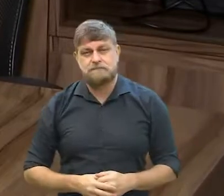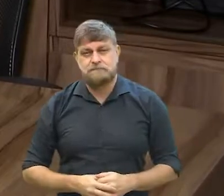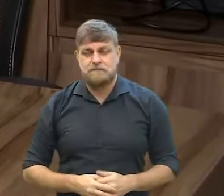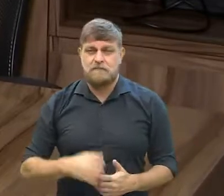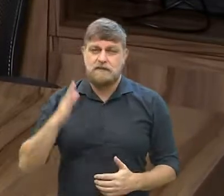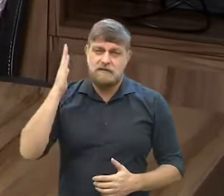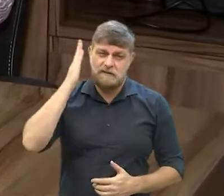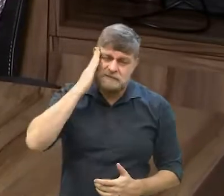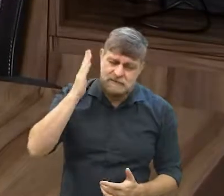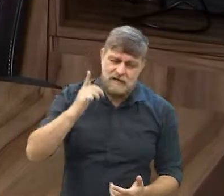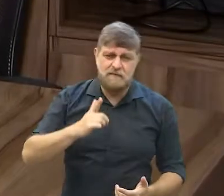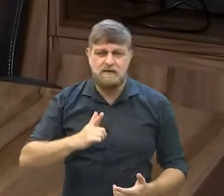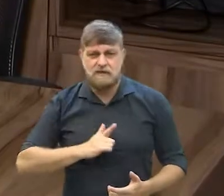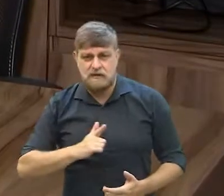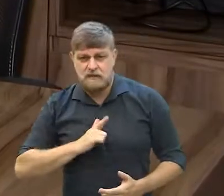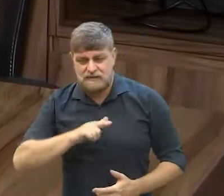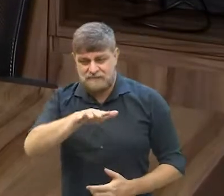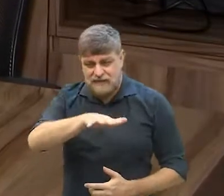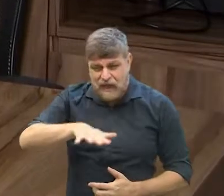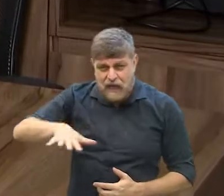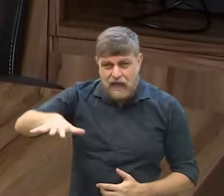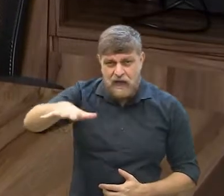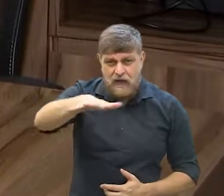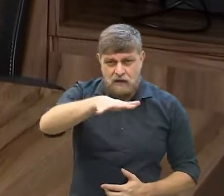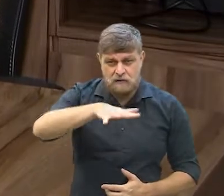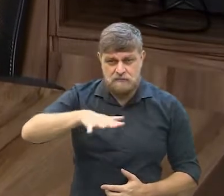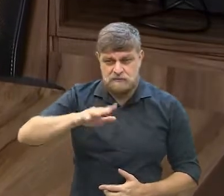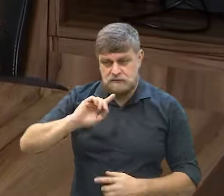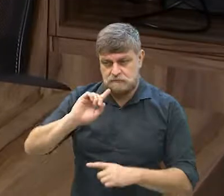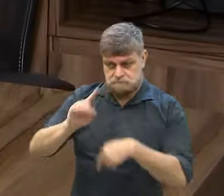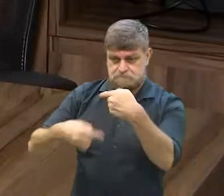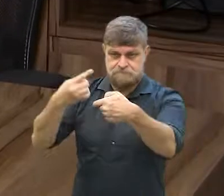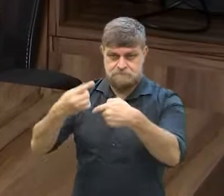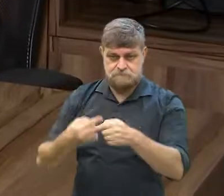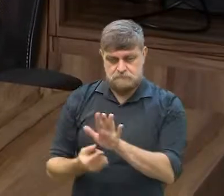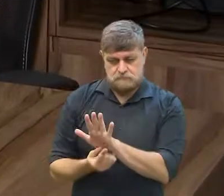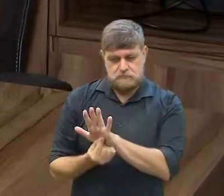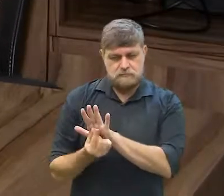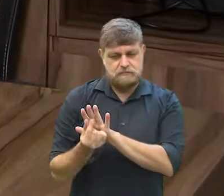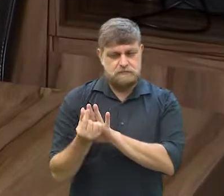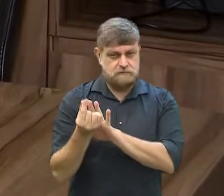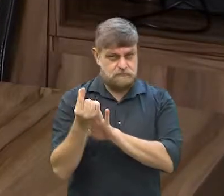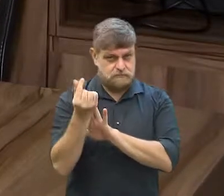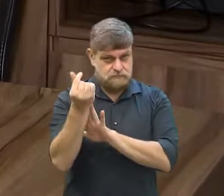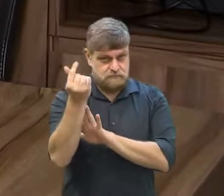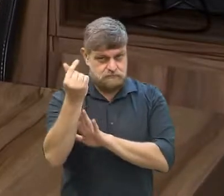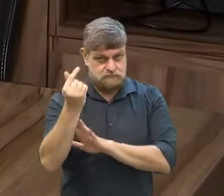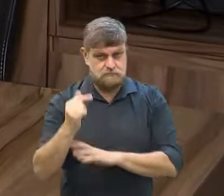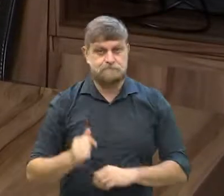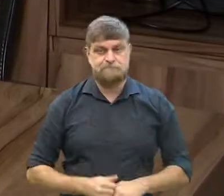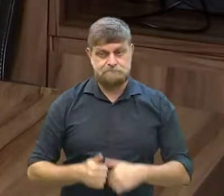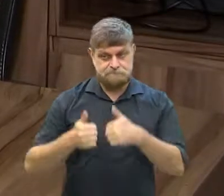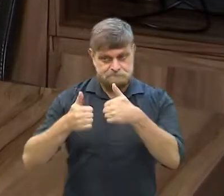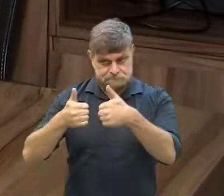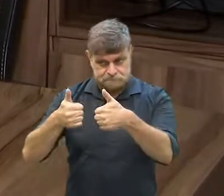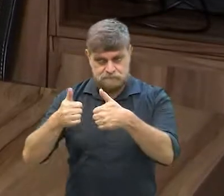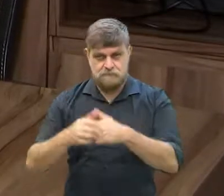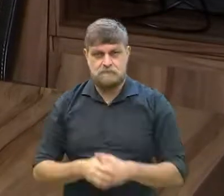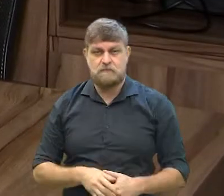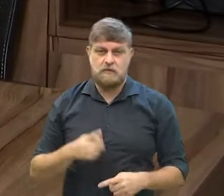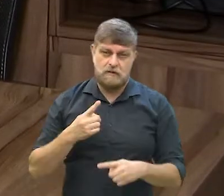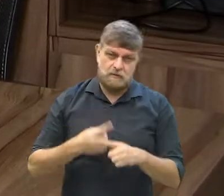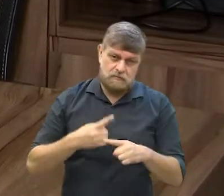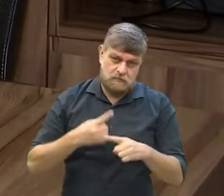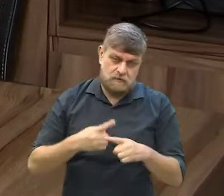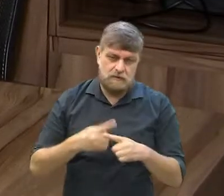Claro que teve aí alguns setores que se beneficiaram, né, acabaram sendo positivamente impactados por